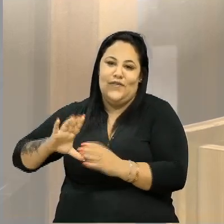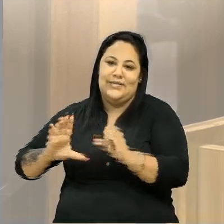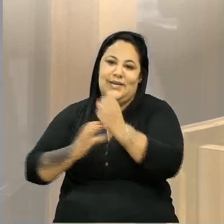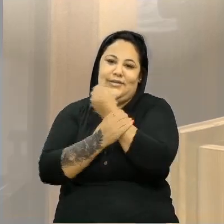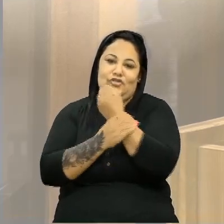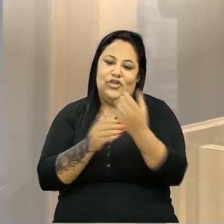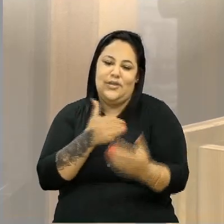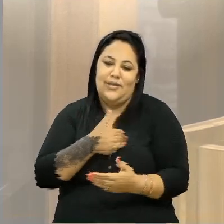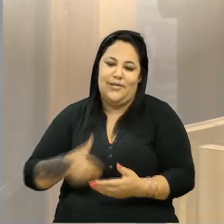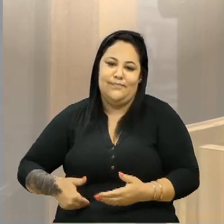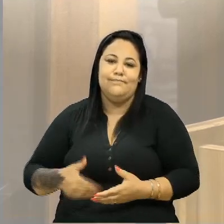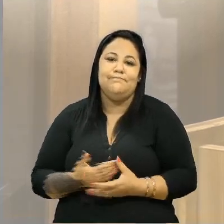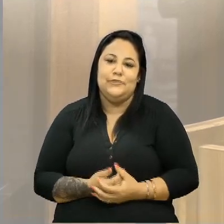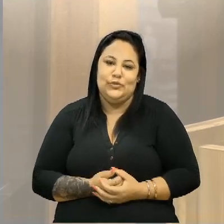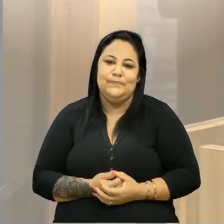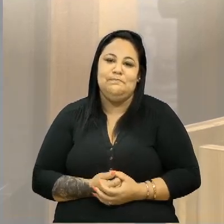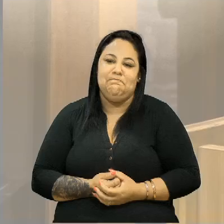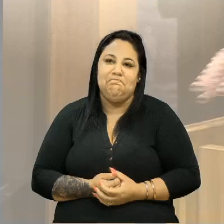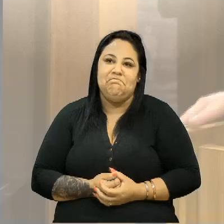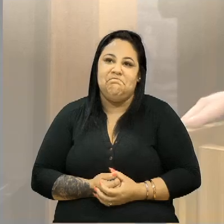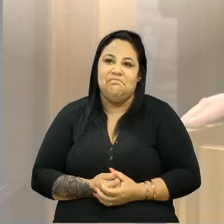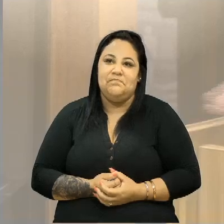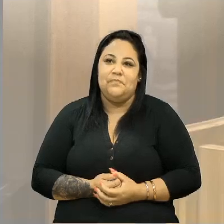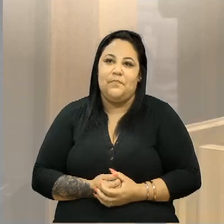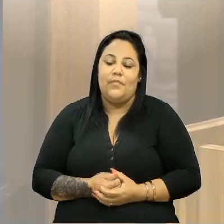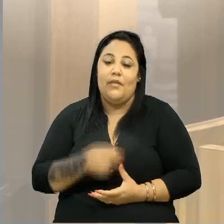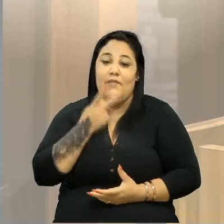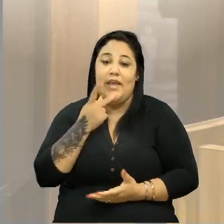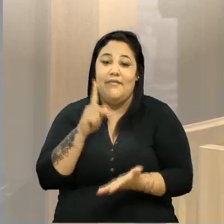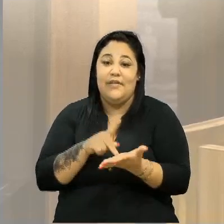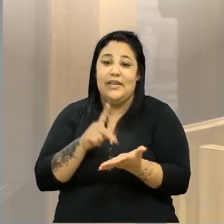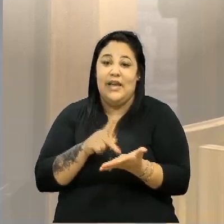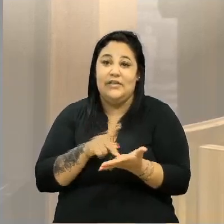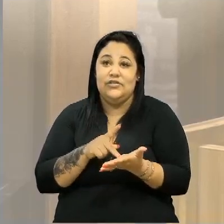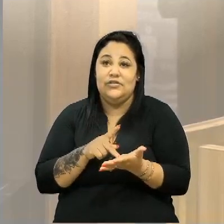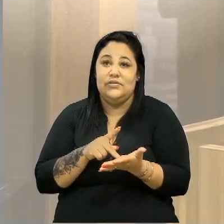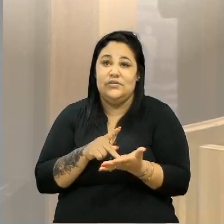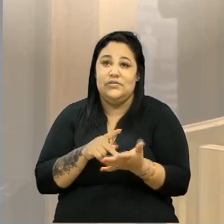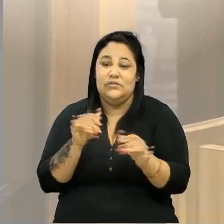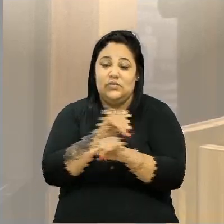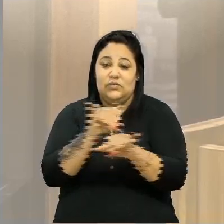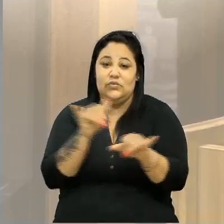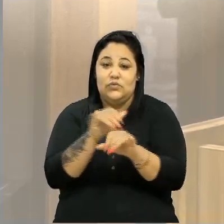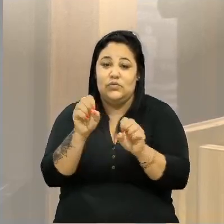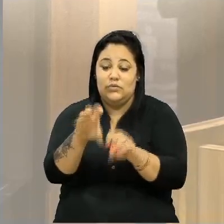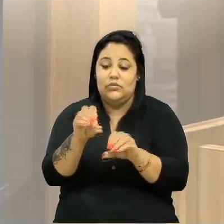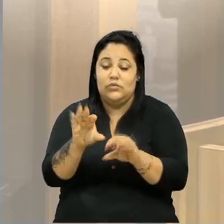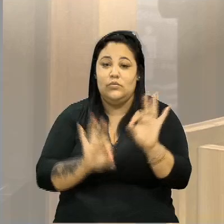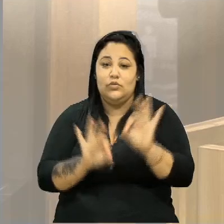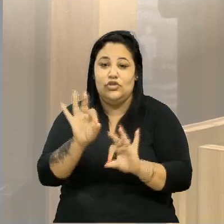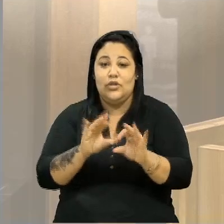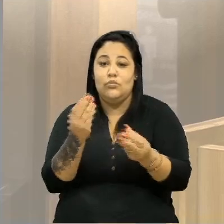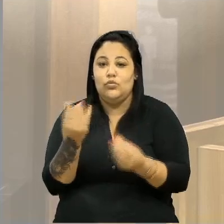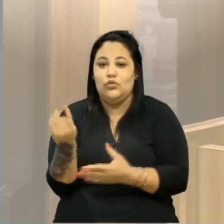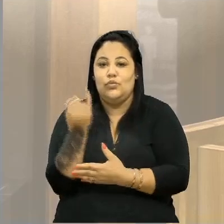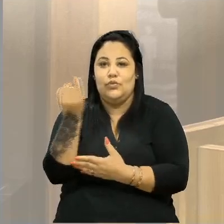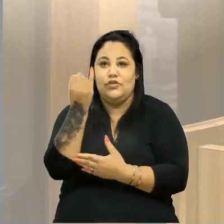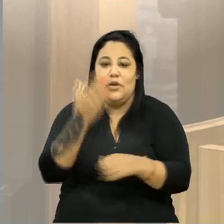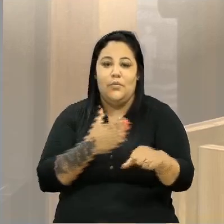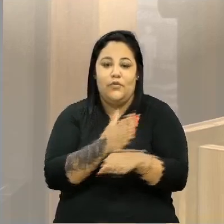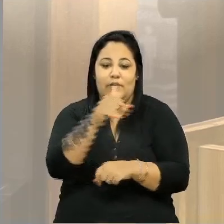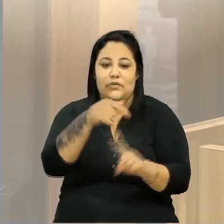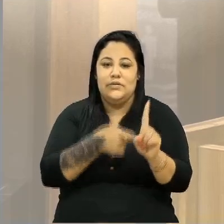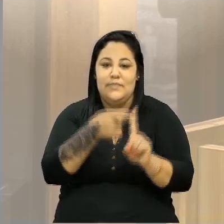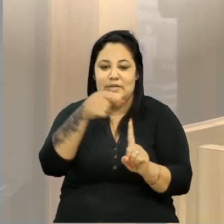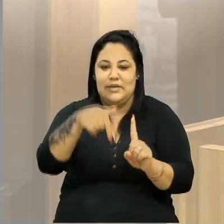aprovado aqui, Transparência na Educação, que institui a política de transparência de dados da rede pública de educação em Caxias, projeto importantíssimo, aprovado esse mês nessa